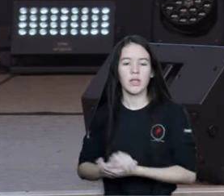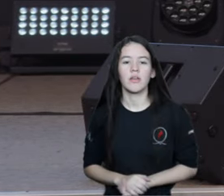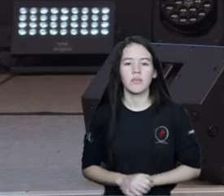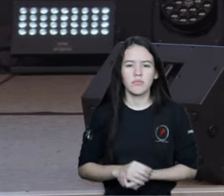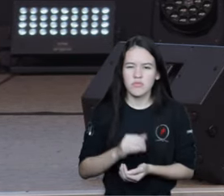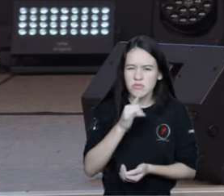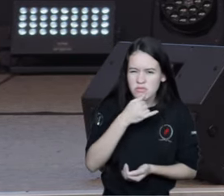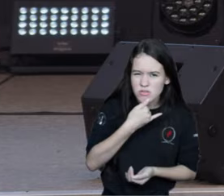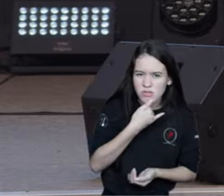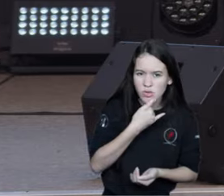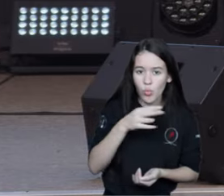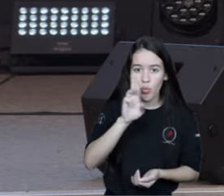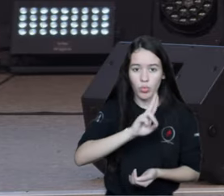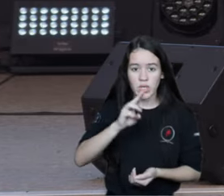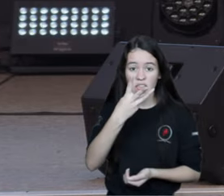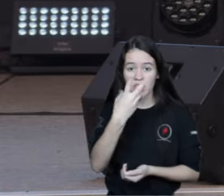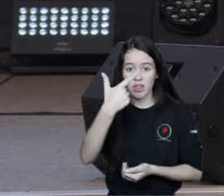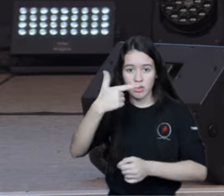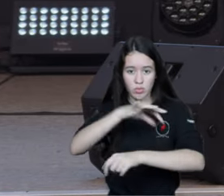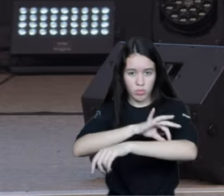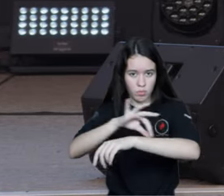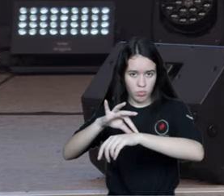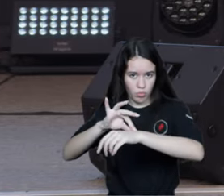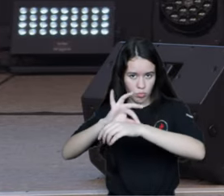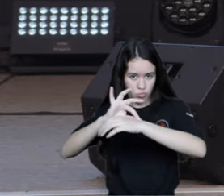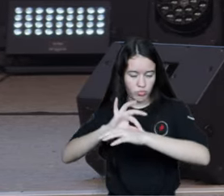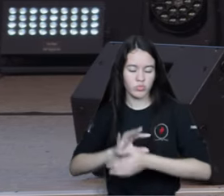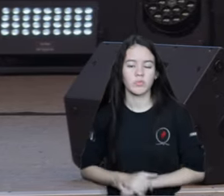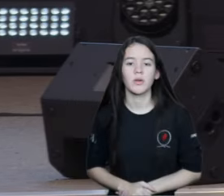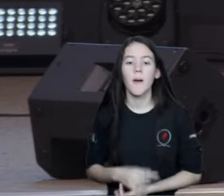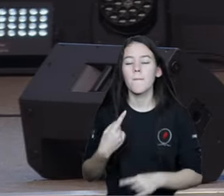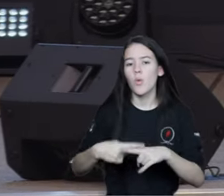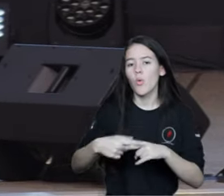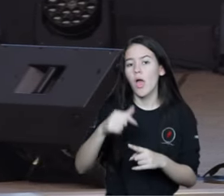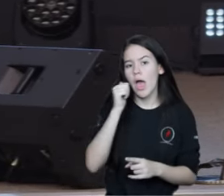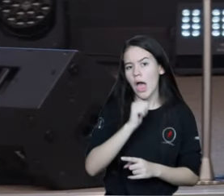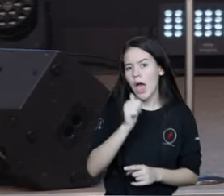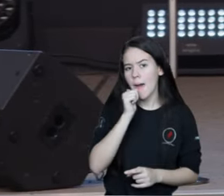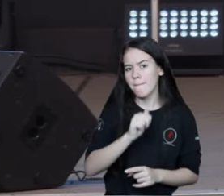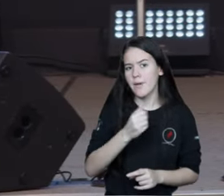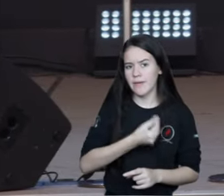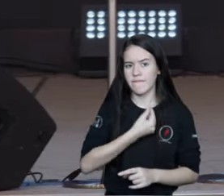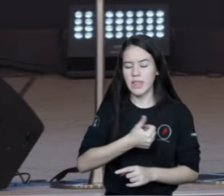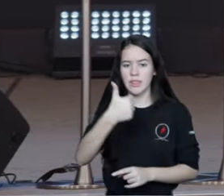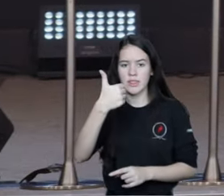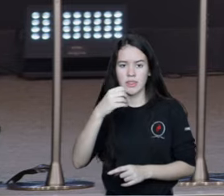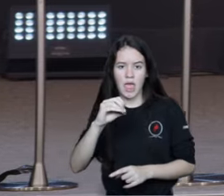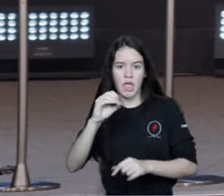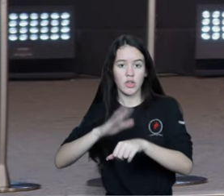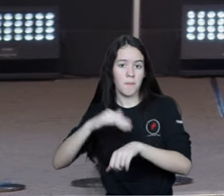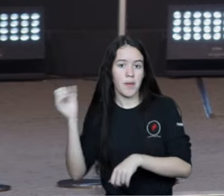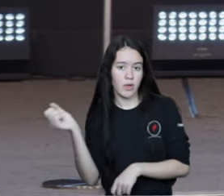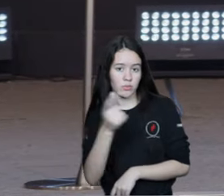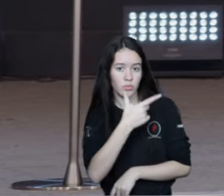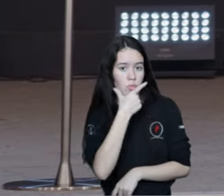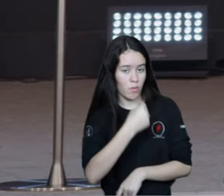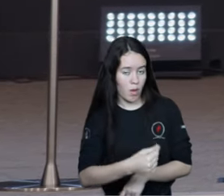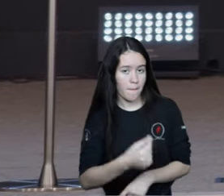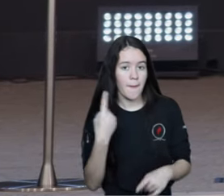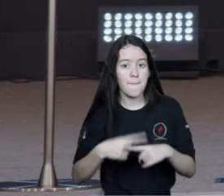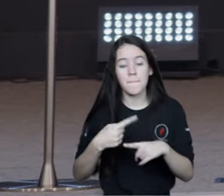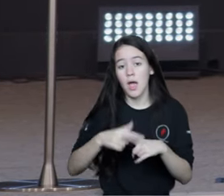emburrada 32 porque as mulheres em média vivem 10 anos mais do que os homens